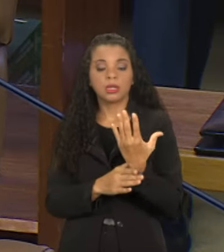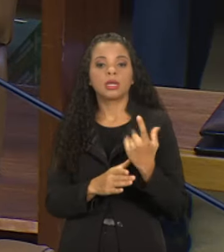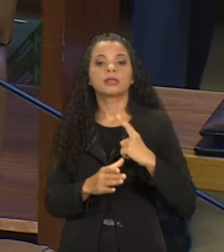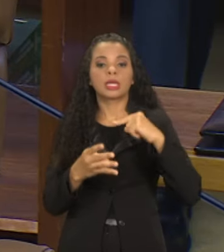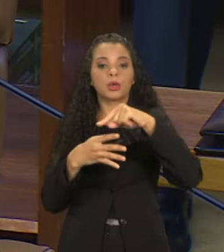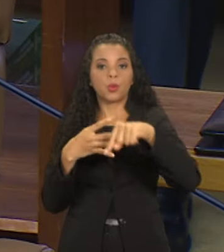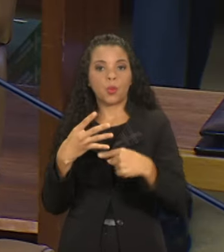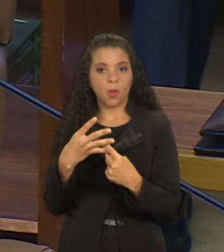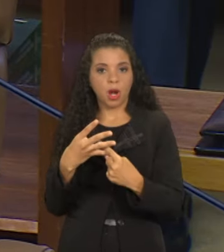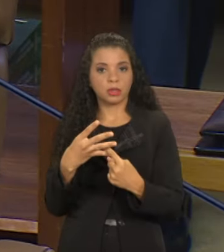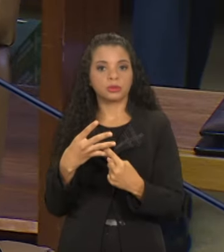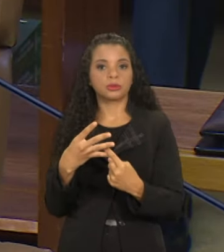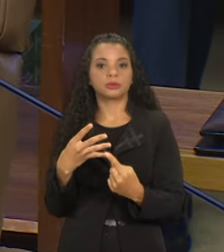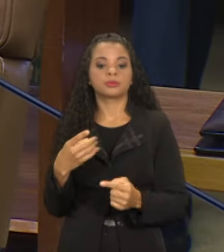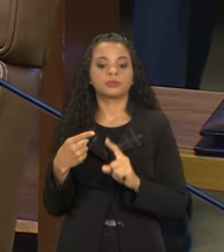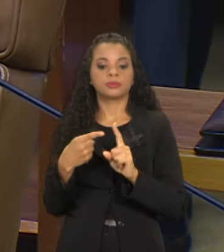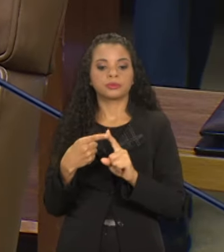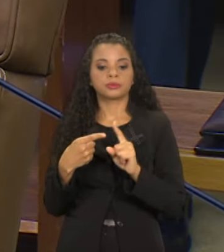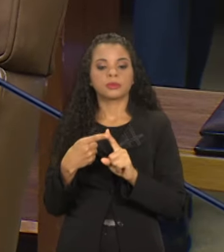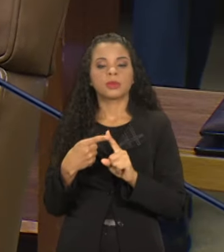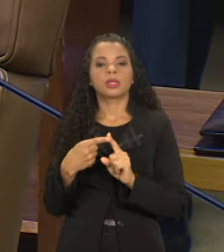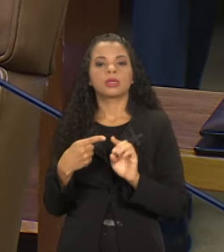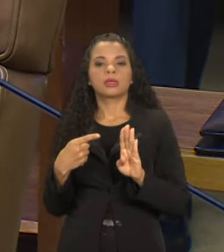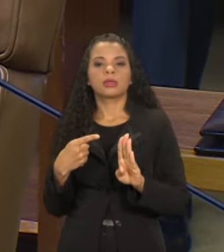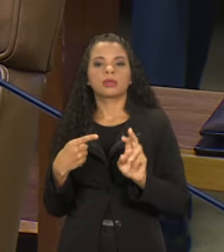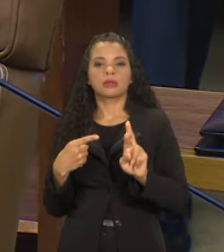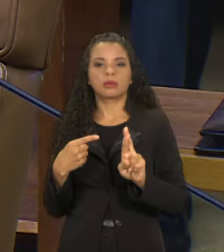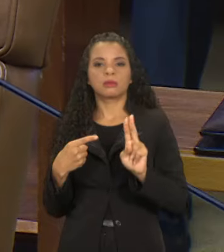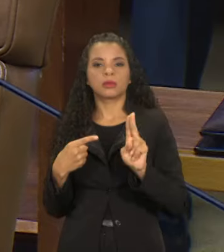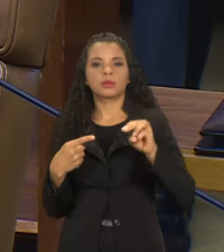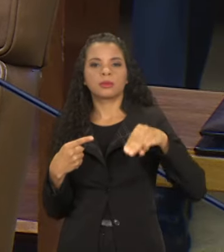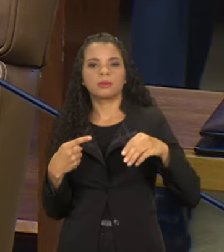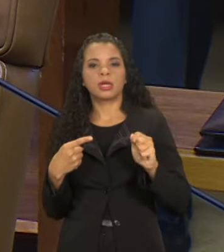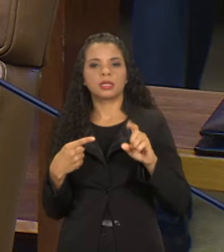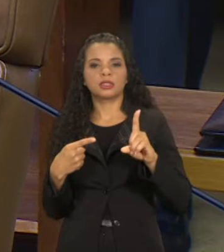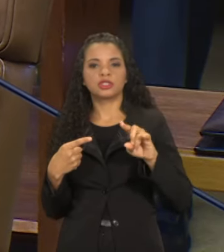análise: Brumadinho, que acabara de acontecer, Mariana,